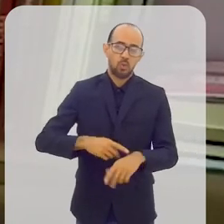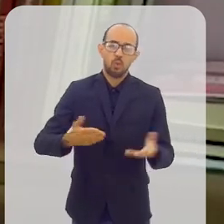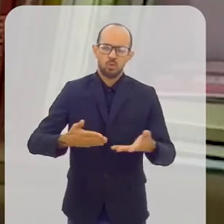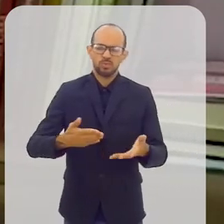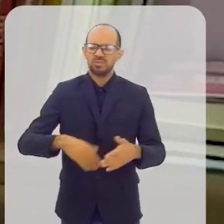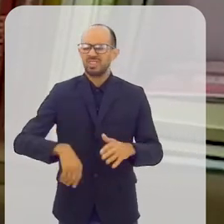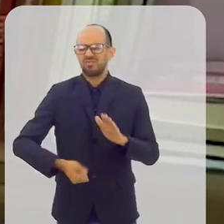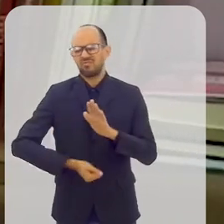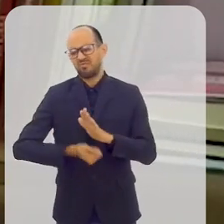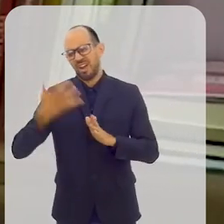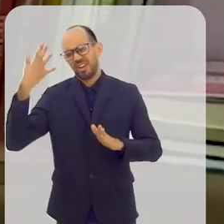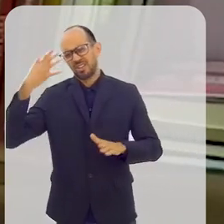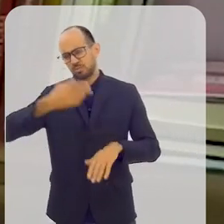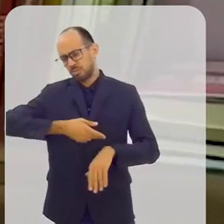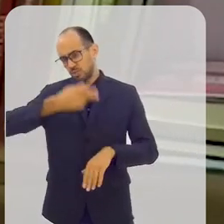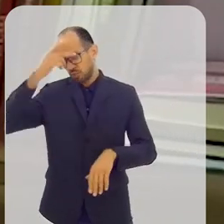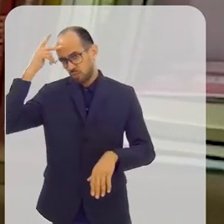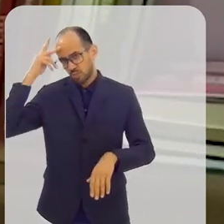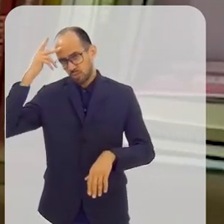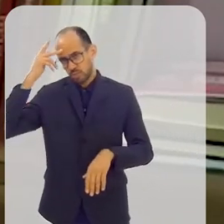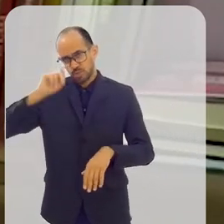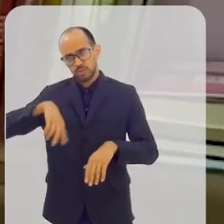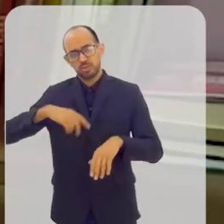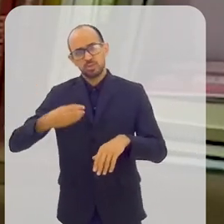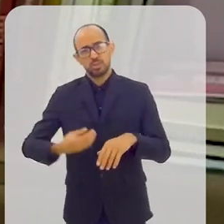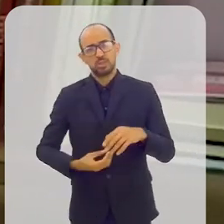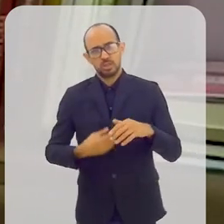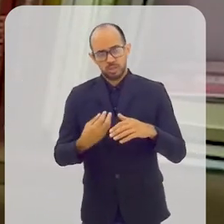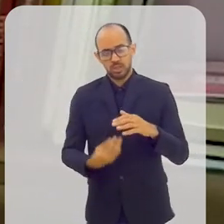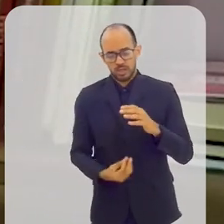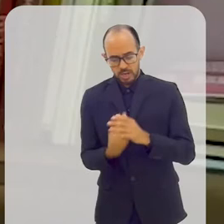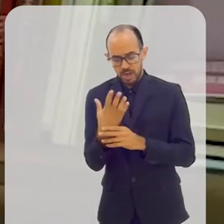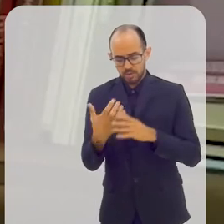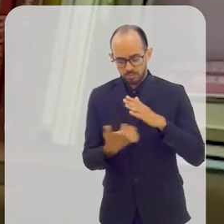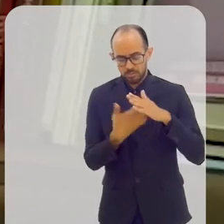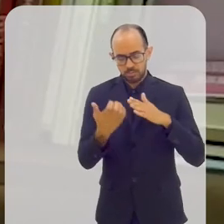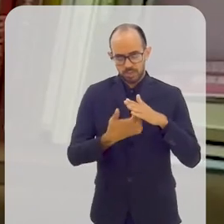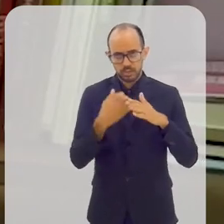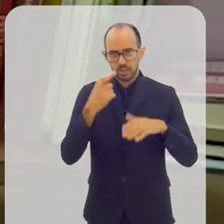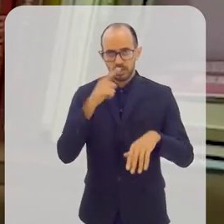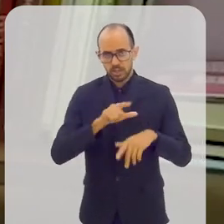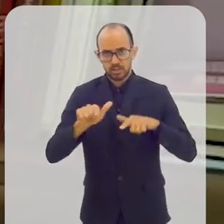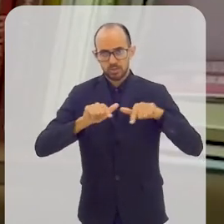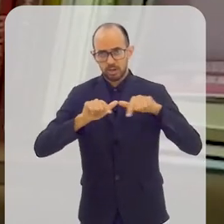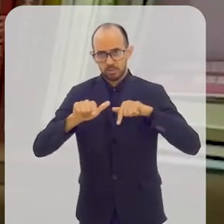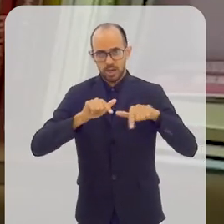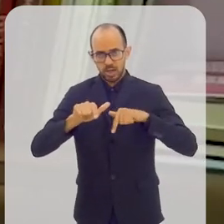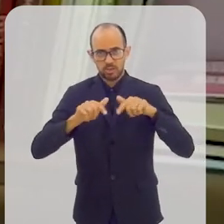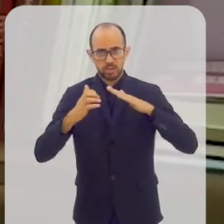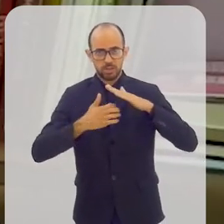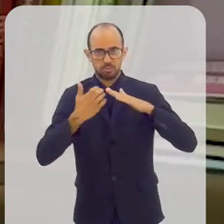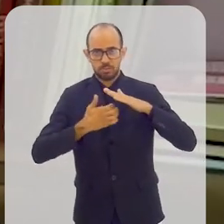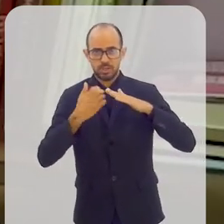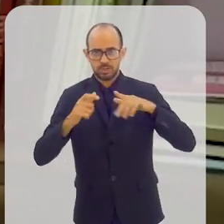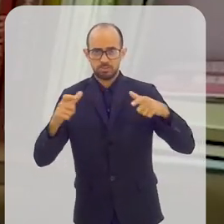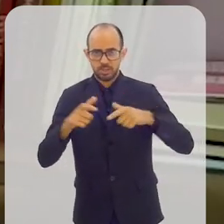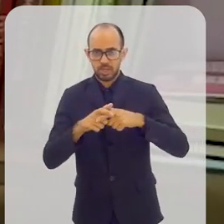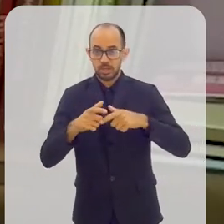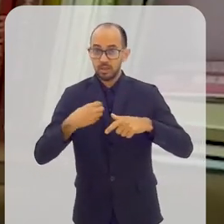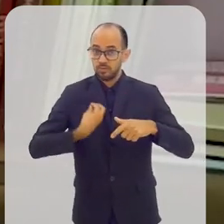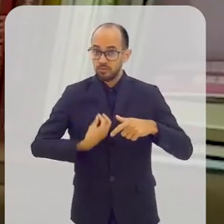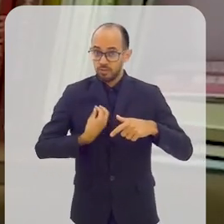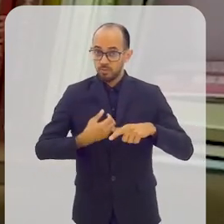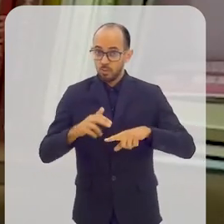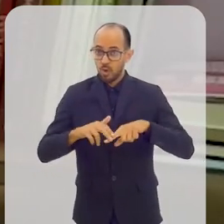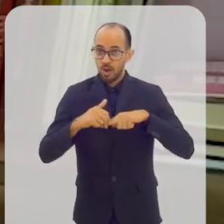uma centena de pessoas que empreendem, que dão emprego, que têm pequenas empresas, que vivem no Lixo